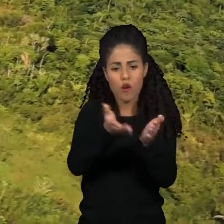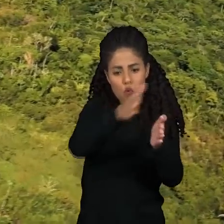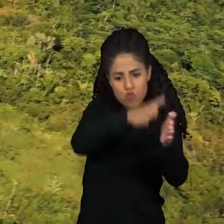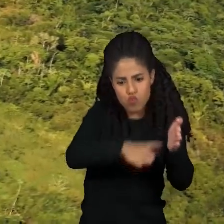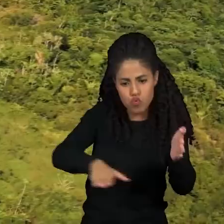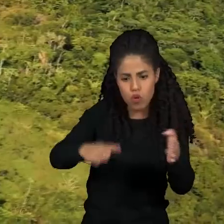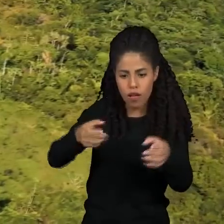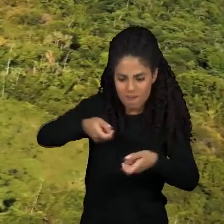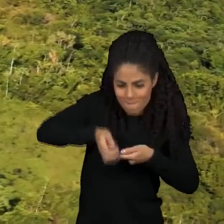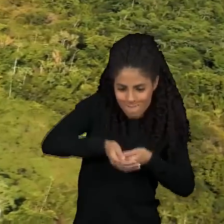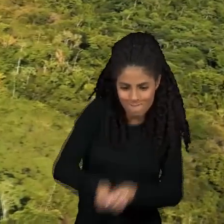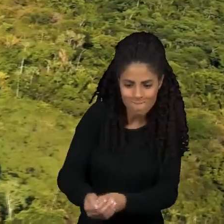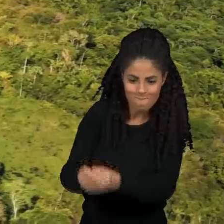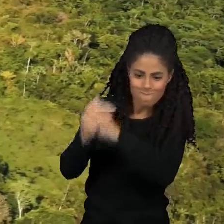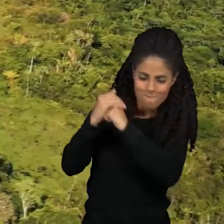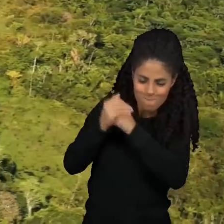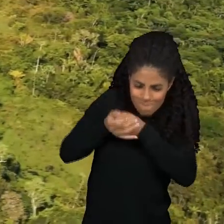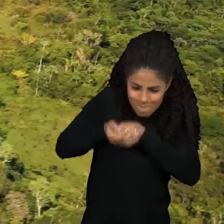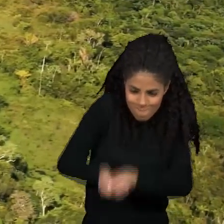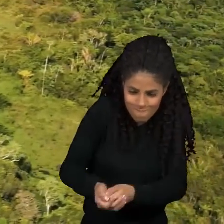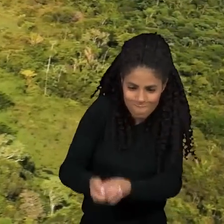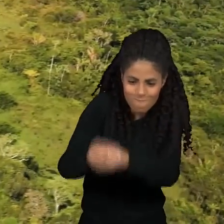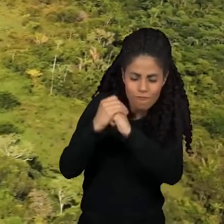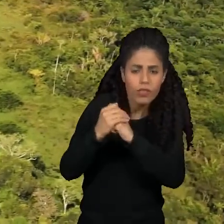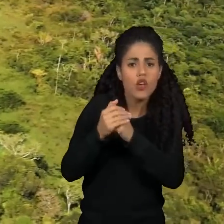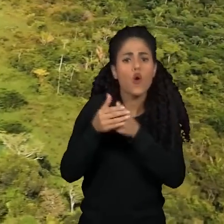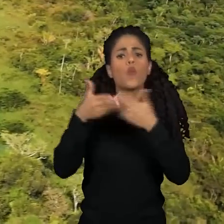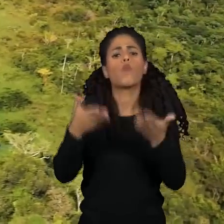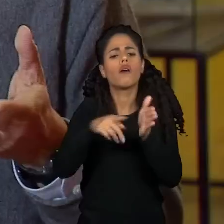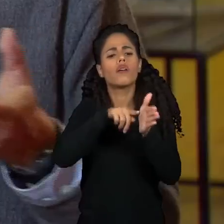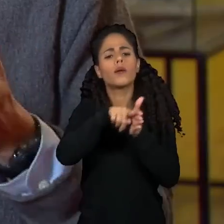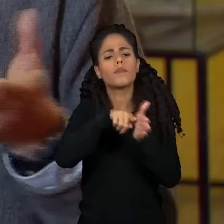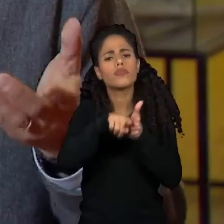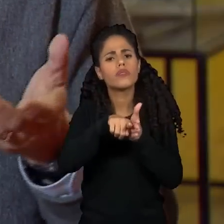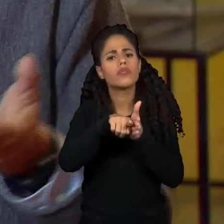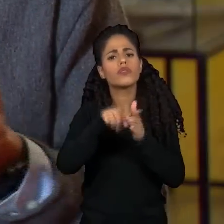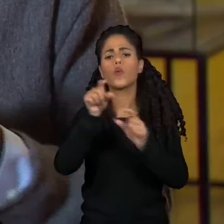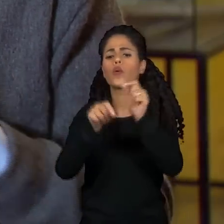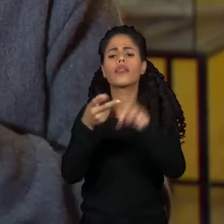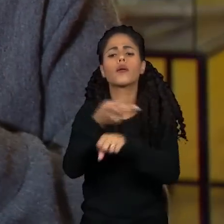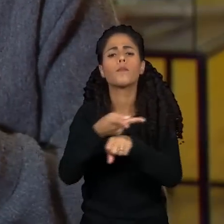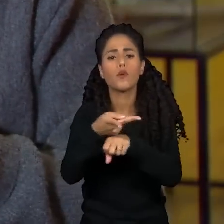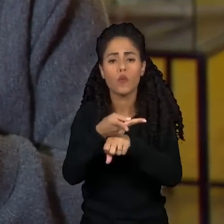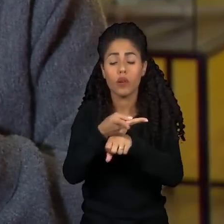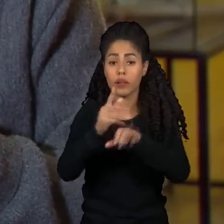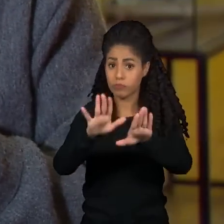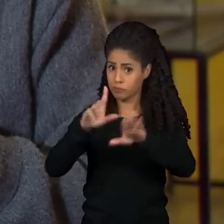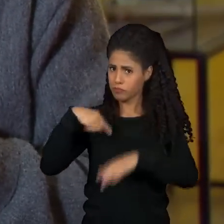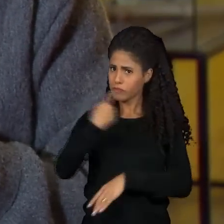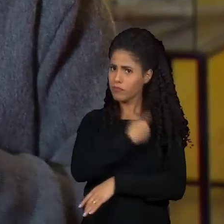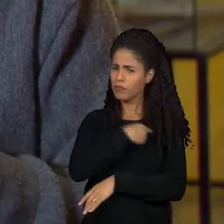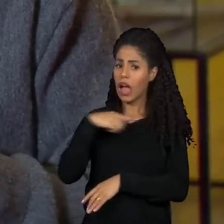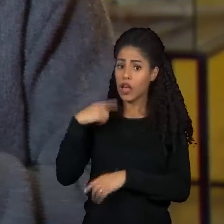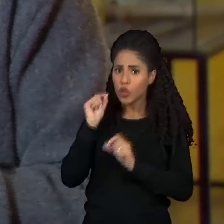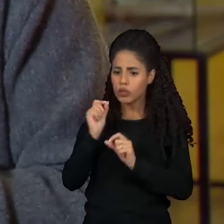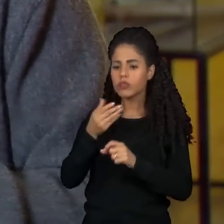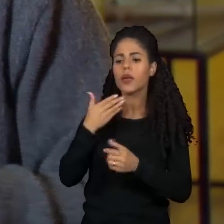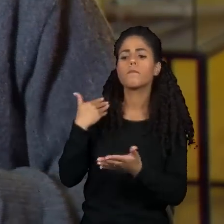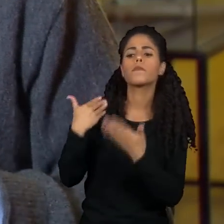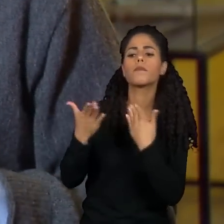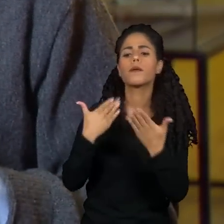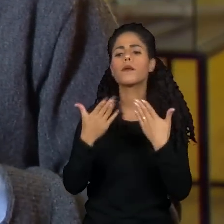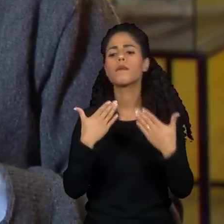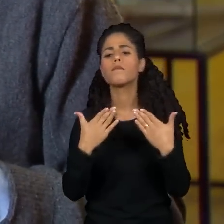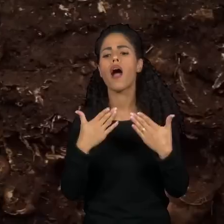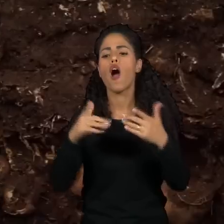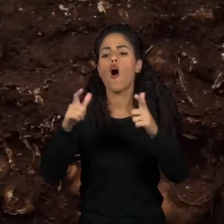qual que era o significado dela, né? Qual que era a pesquisa que eles iam fazer. Às vezes assim, conversando com as pessoas que vivem no entorno, a gente pergunta onde é que tem terra